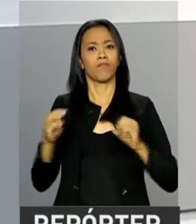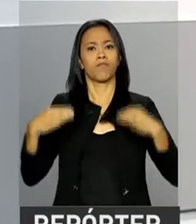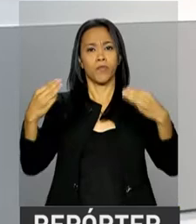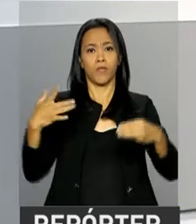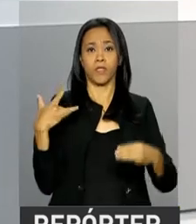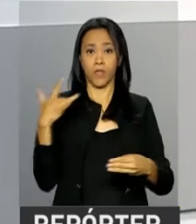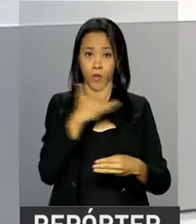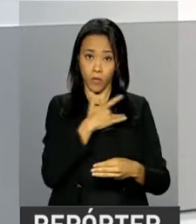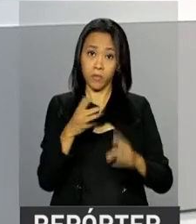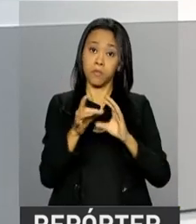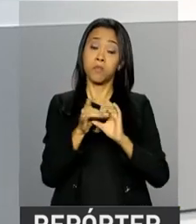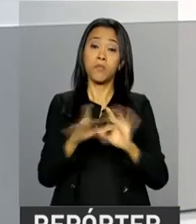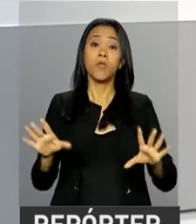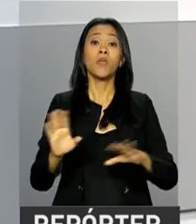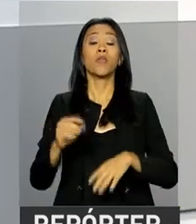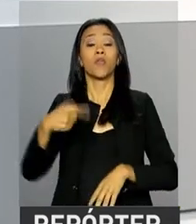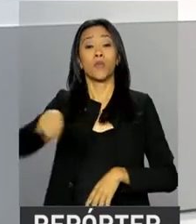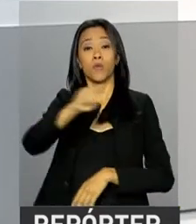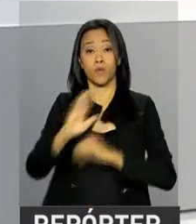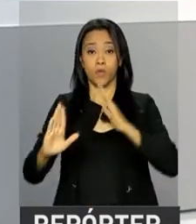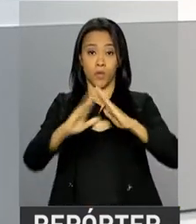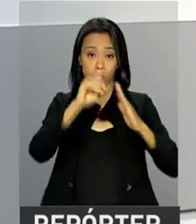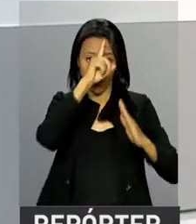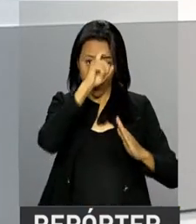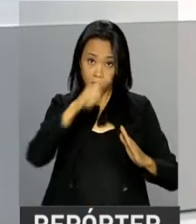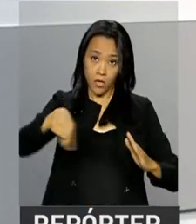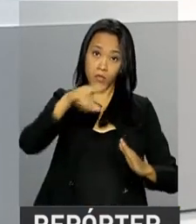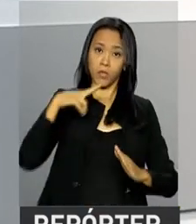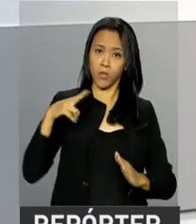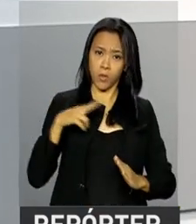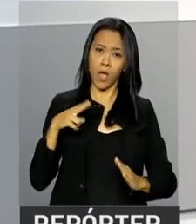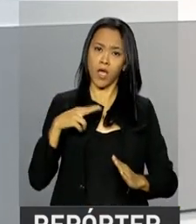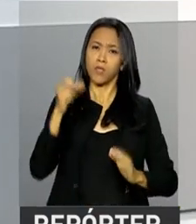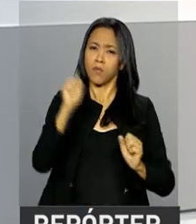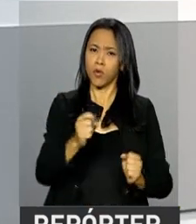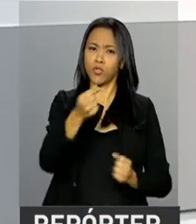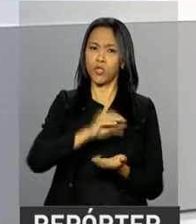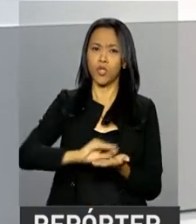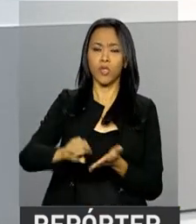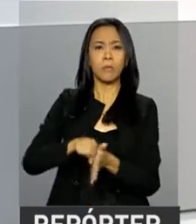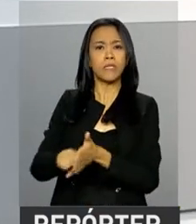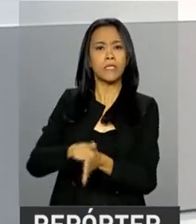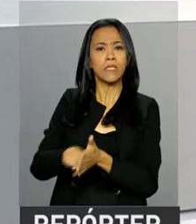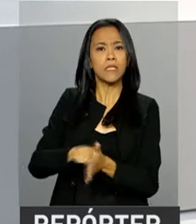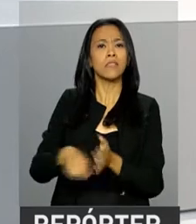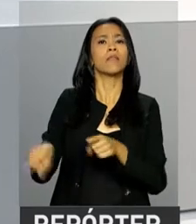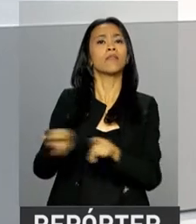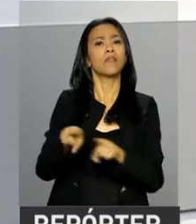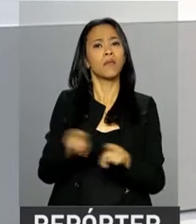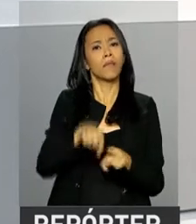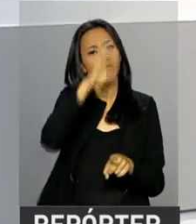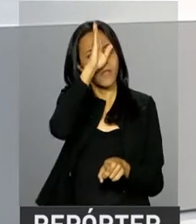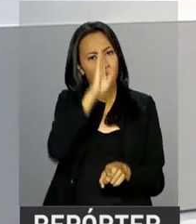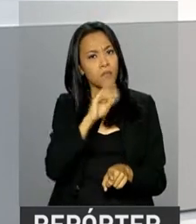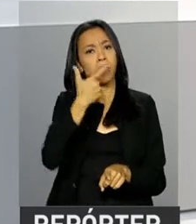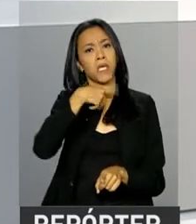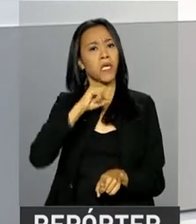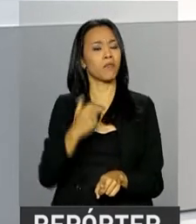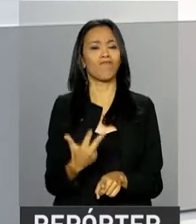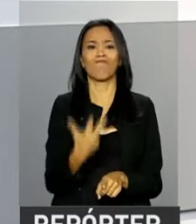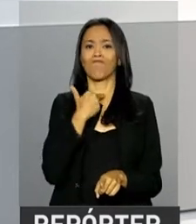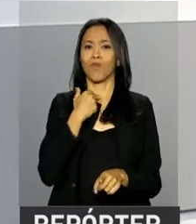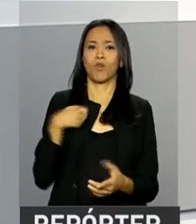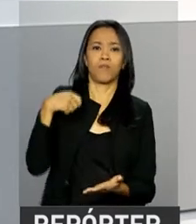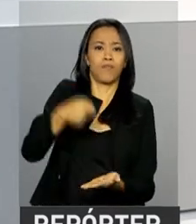hospitais particulares invistam o valor dos impostos em pesquisa e atendimento de graça para quem não tem como pagar por tratamentos de